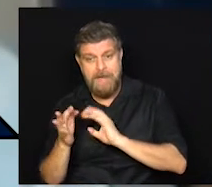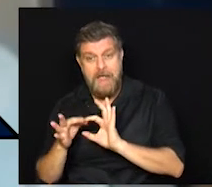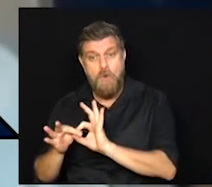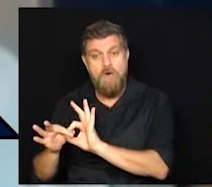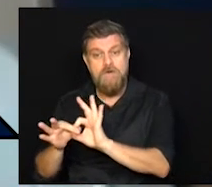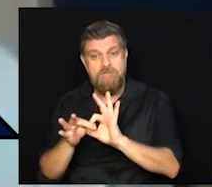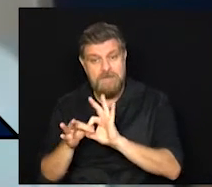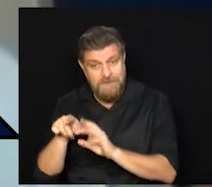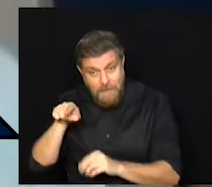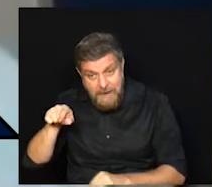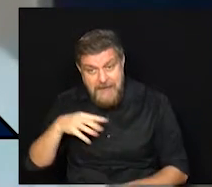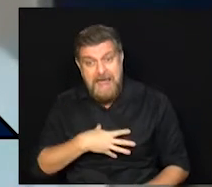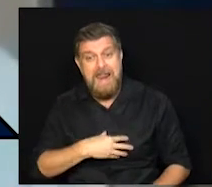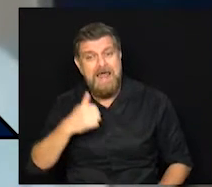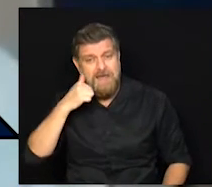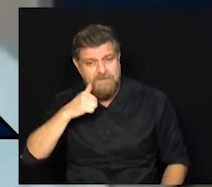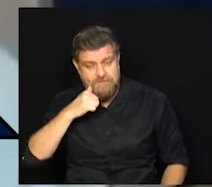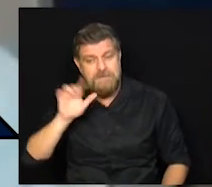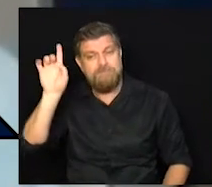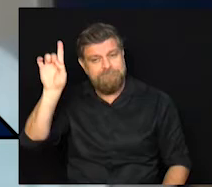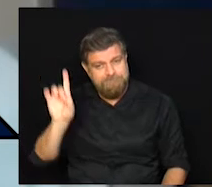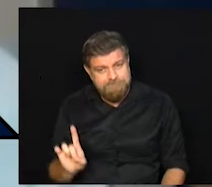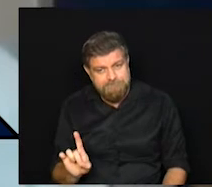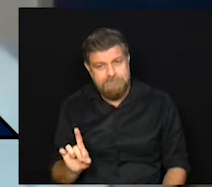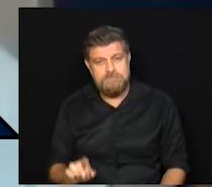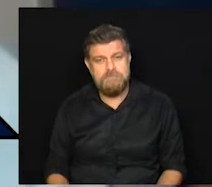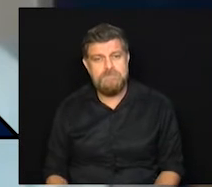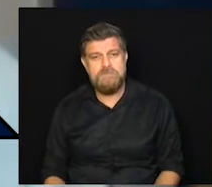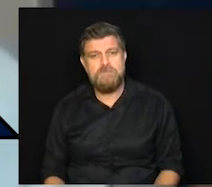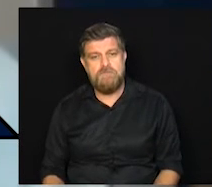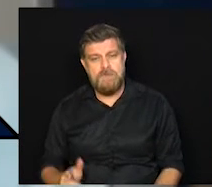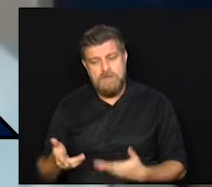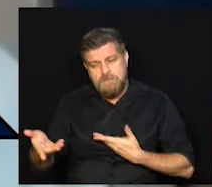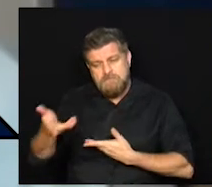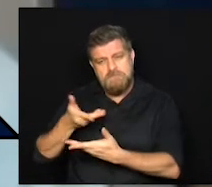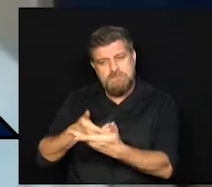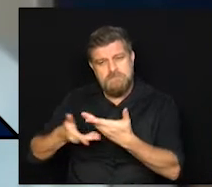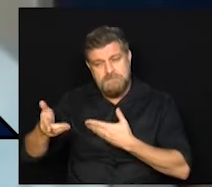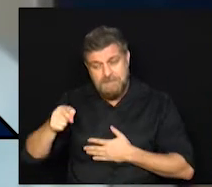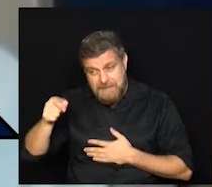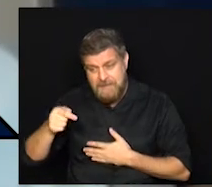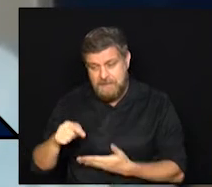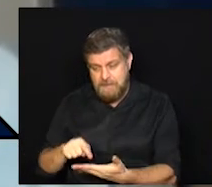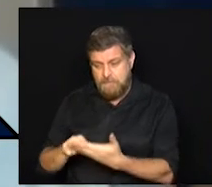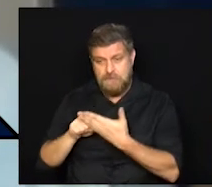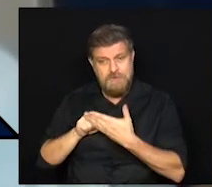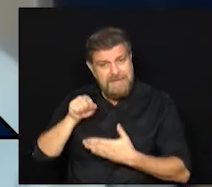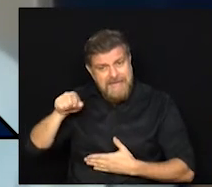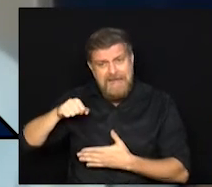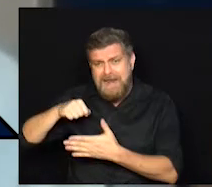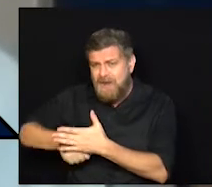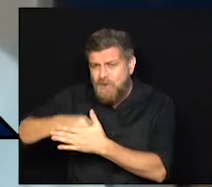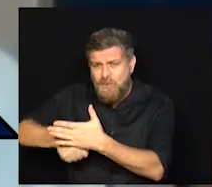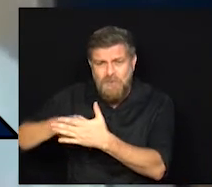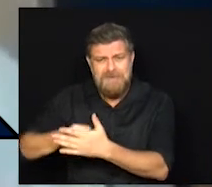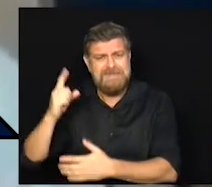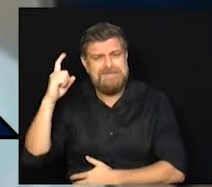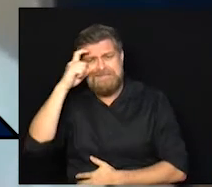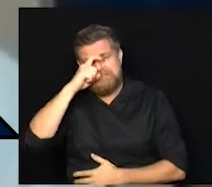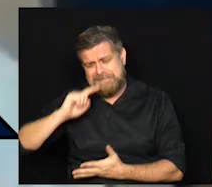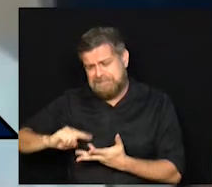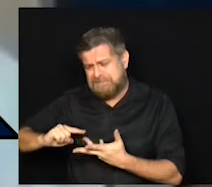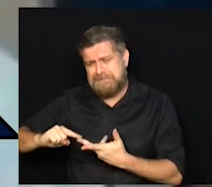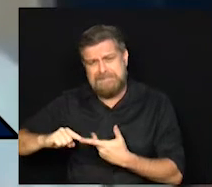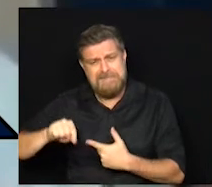com deficiência e, recentemente, ela compartilhou comigo a luta dela, a dificuldade que ela tem e quantas vezes ela se sente